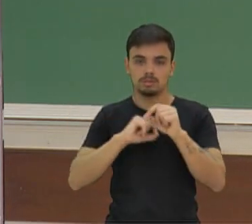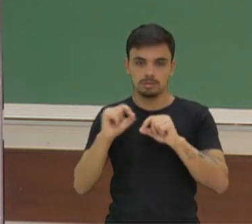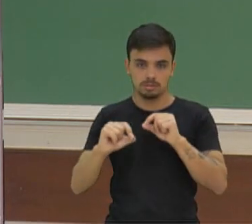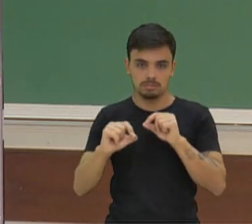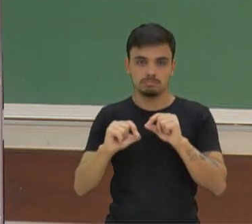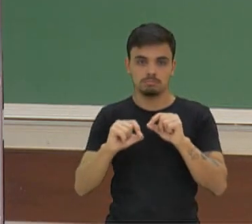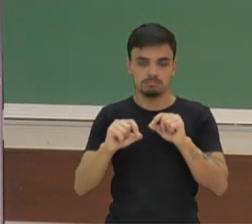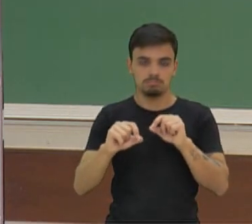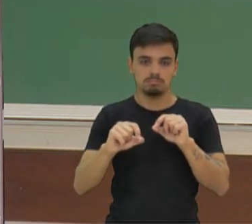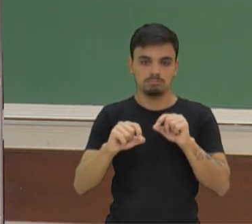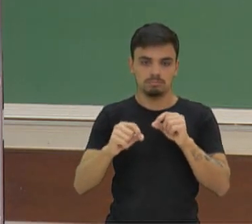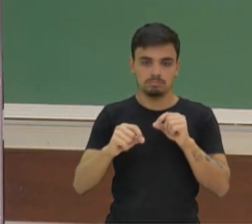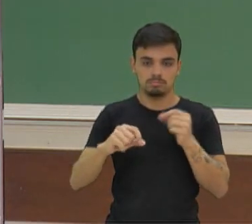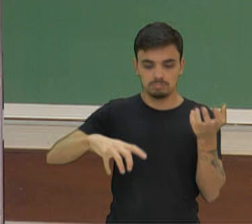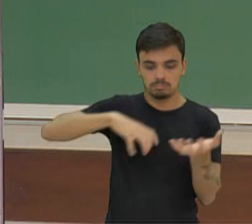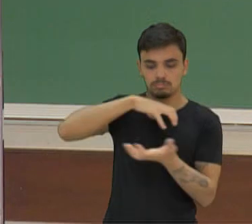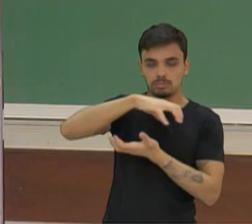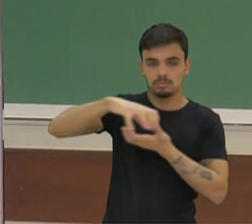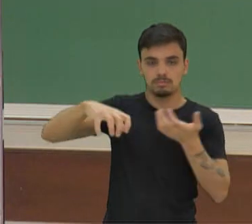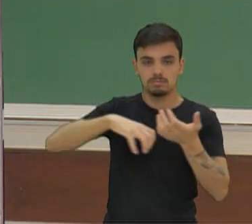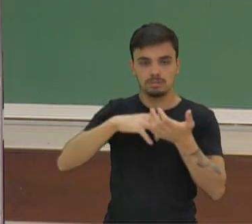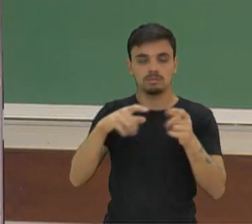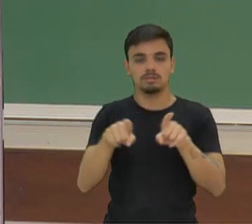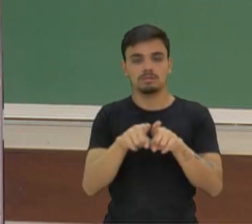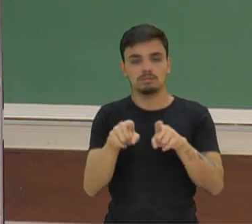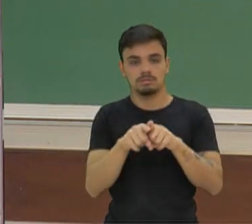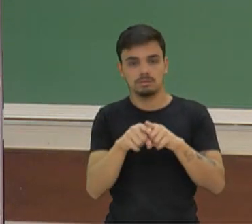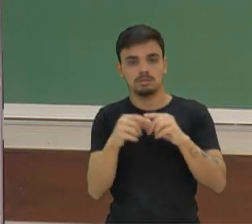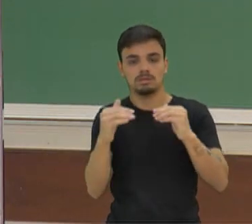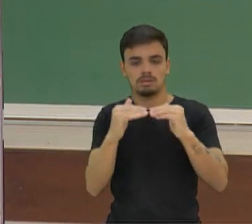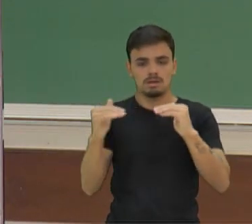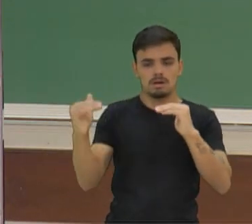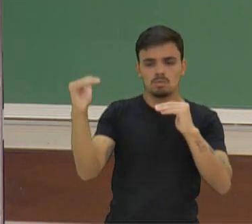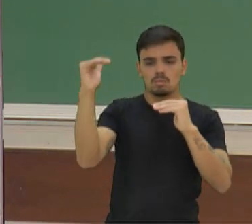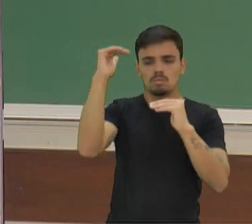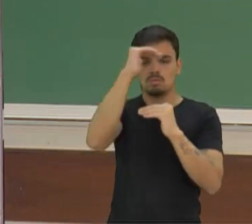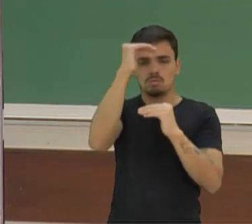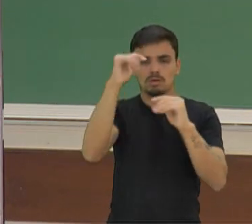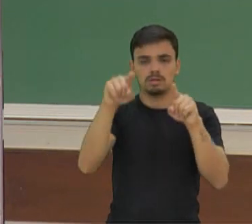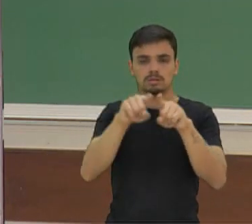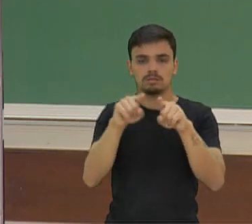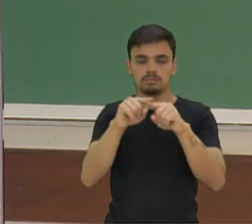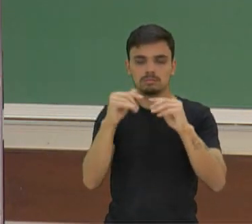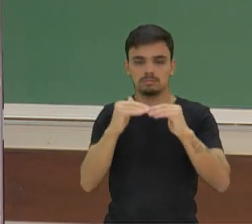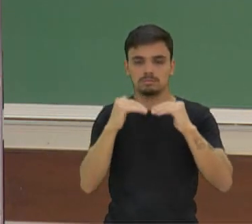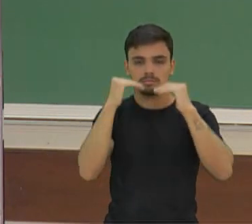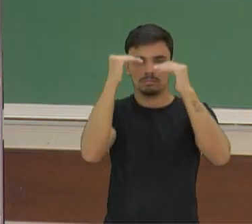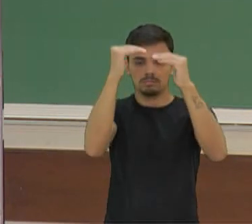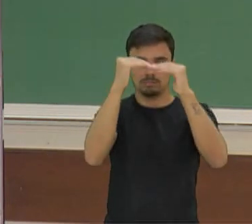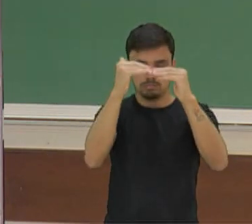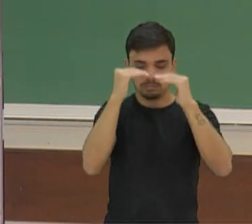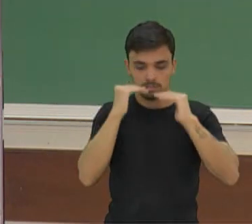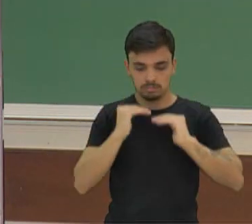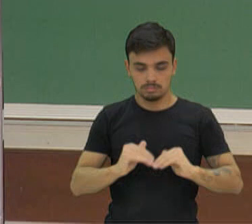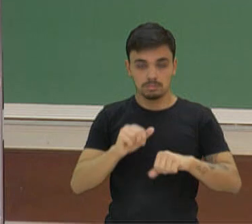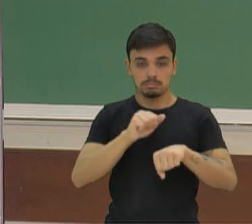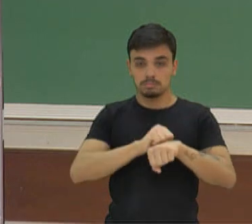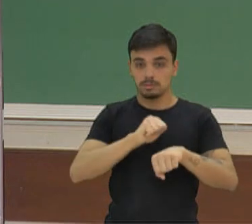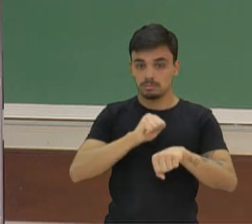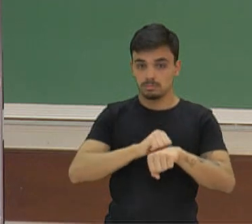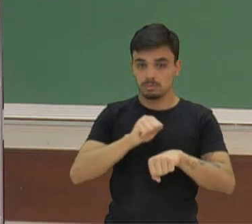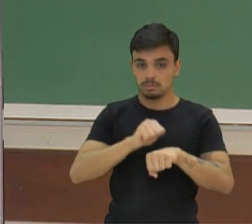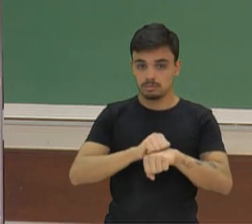por membros da classe alta, ora por membros da classe média e também das classes baixas, grupos até